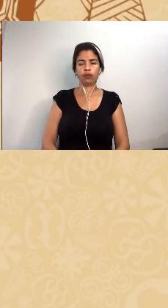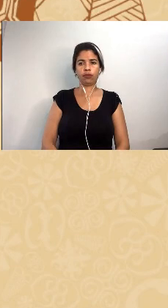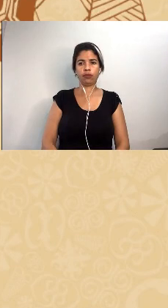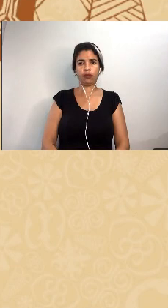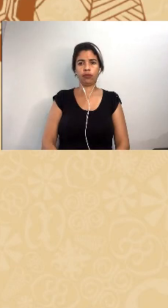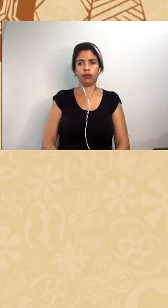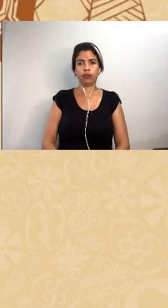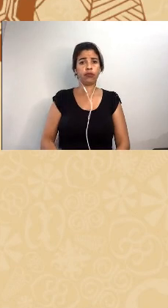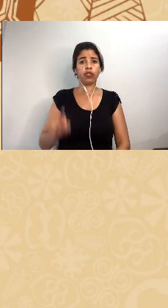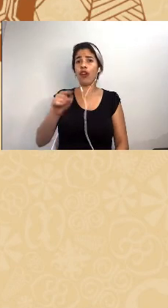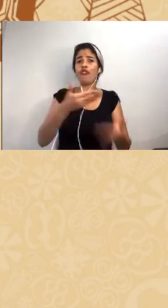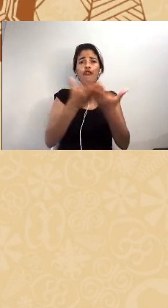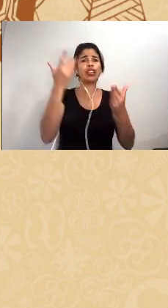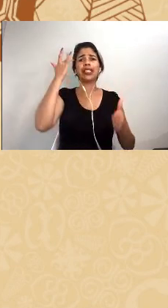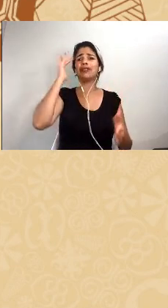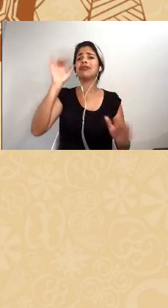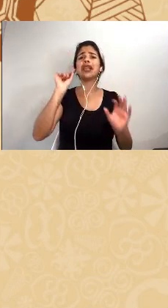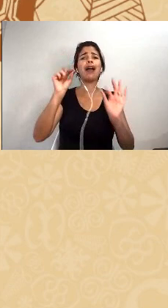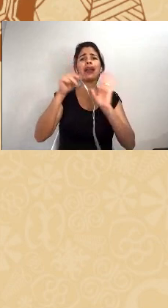Gente, vocês não têm noção o que é isso.